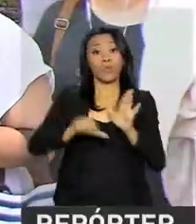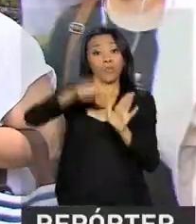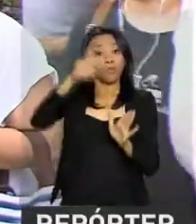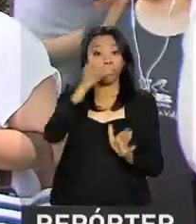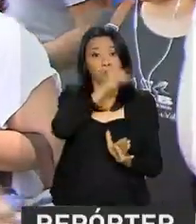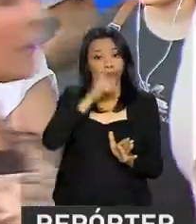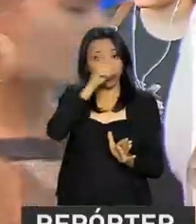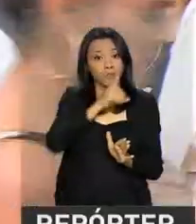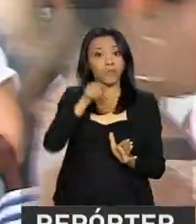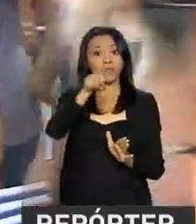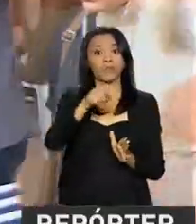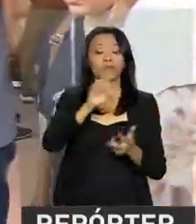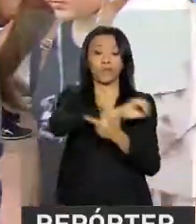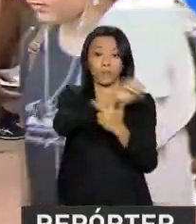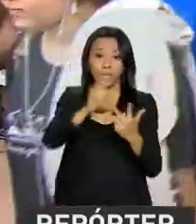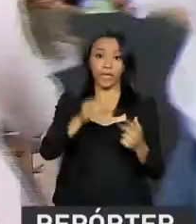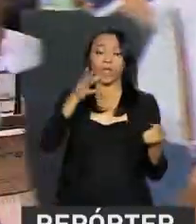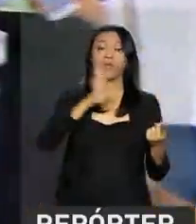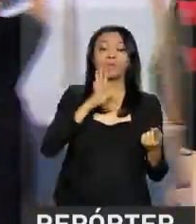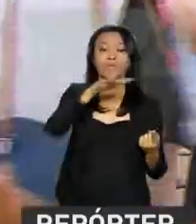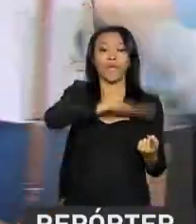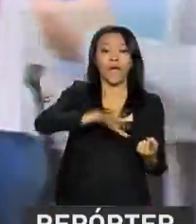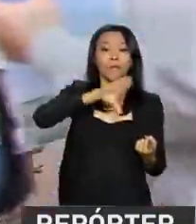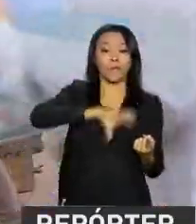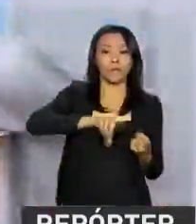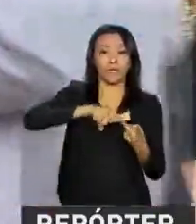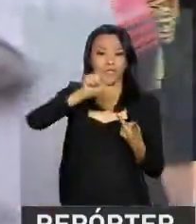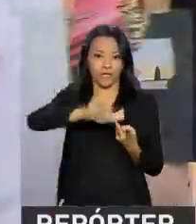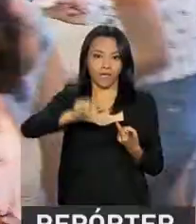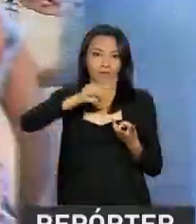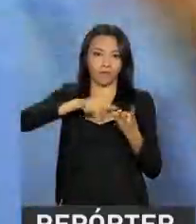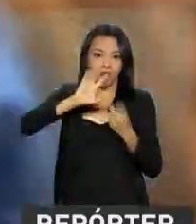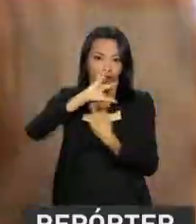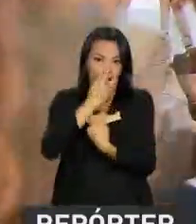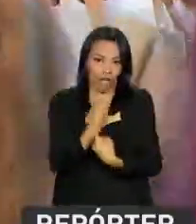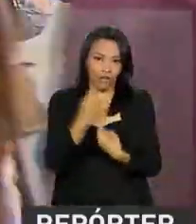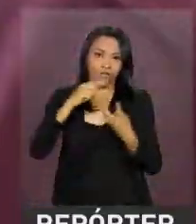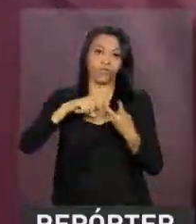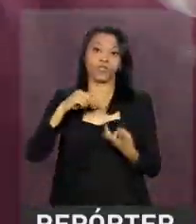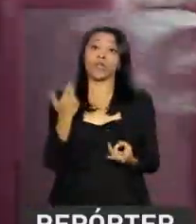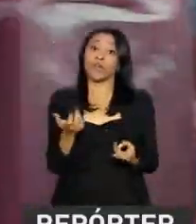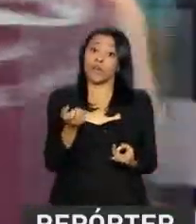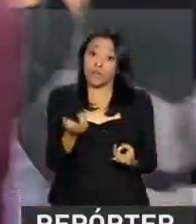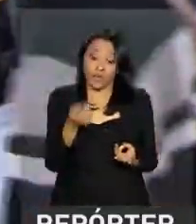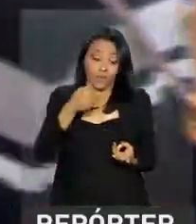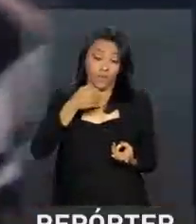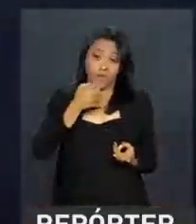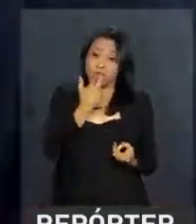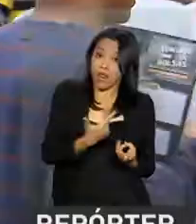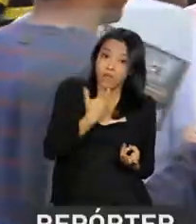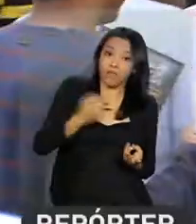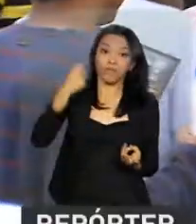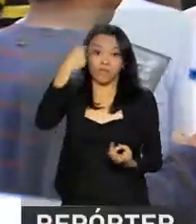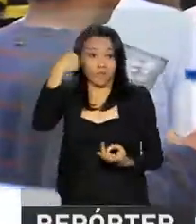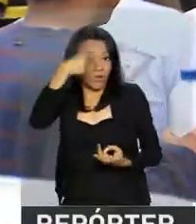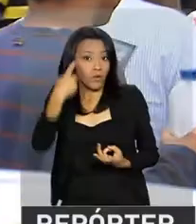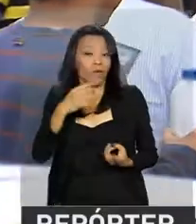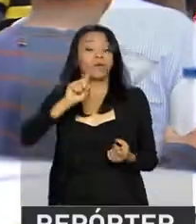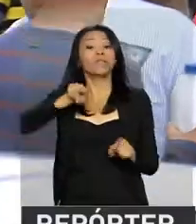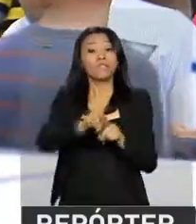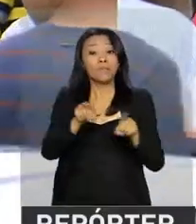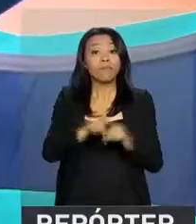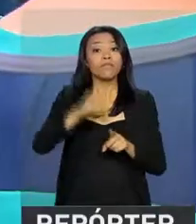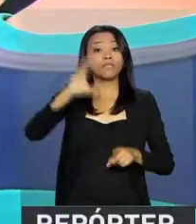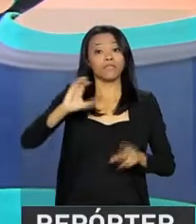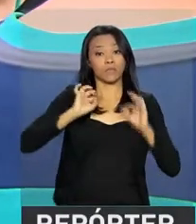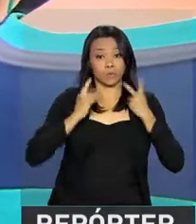Enem cobrou conhecimentos em português, literatura, artes e uma língua estrangeira, inglês ou espanhol, e em ciências